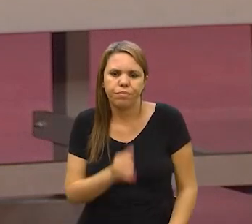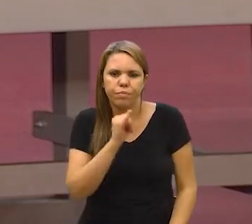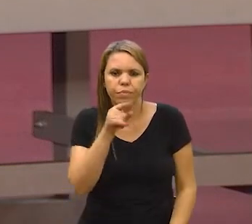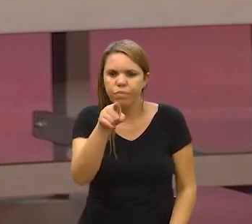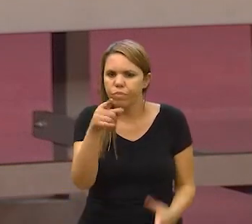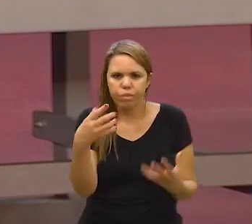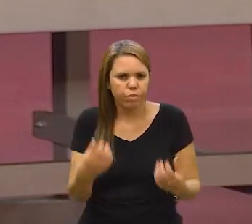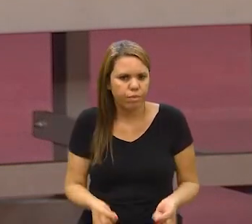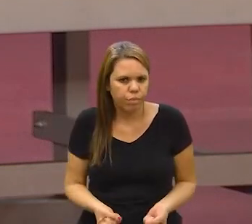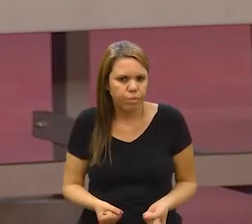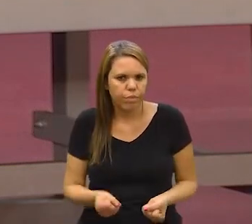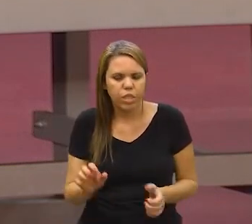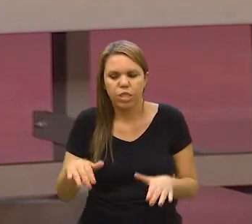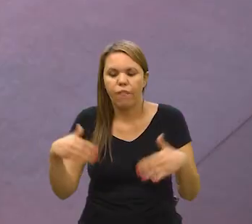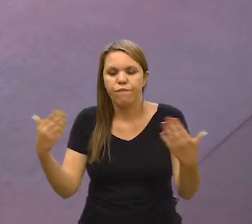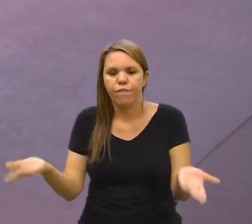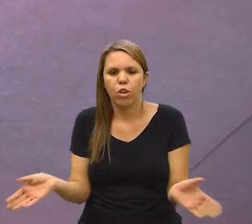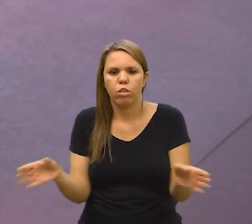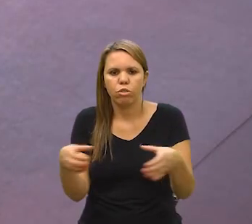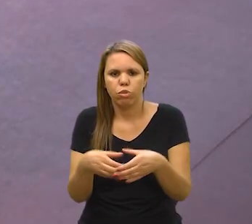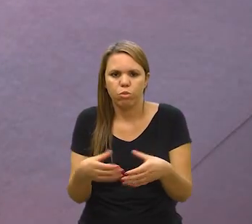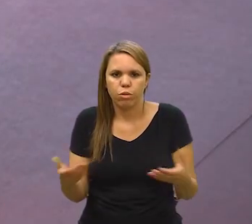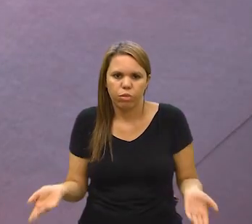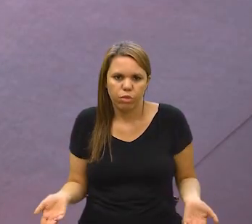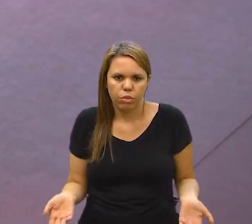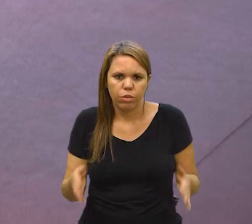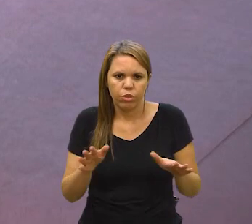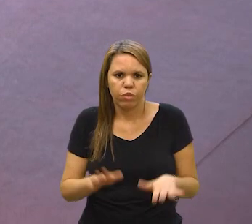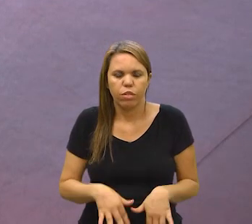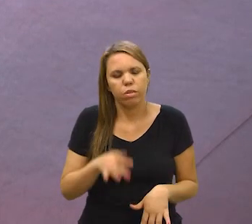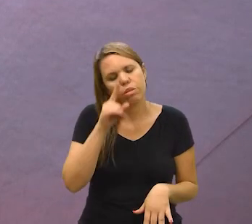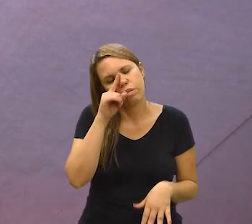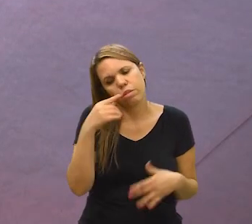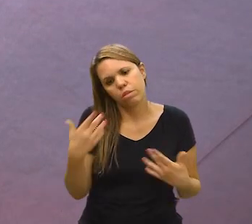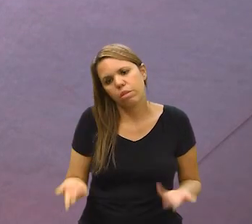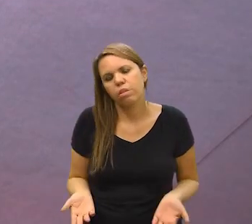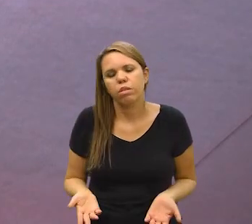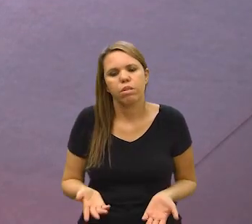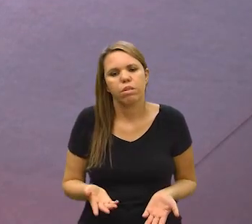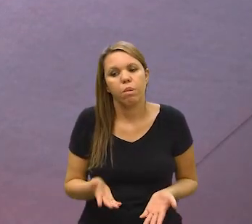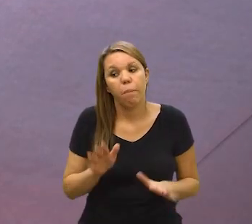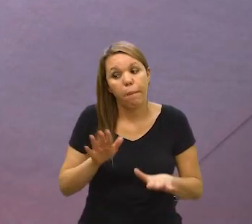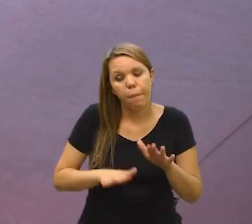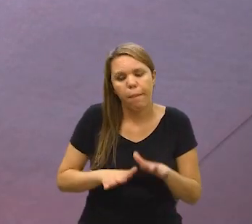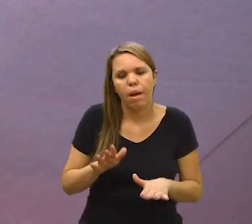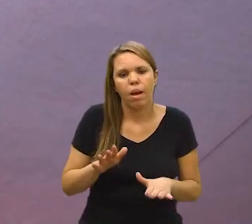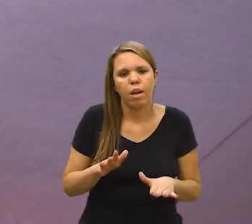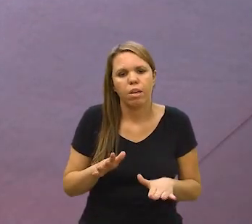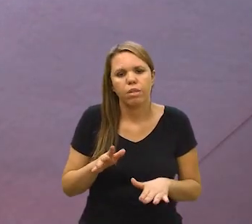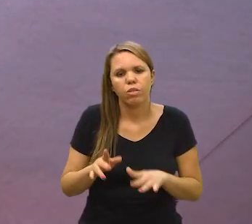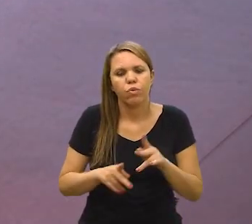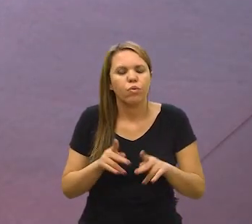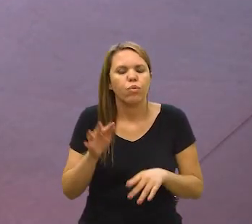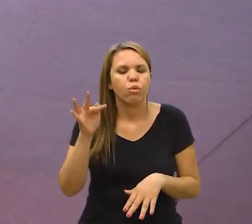não aceitou, você está fora da seleção e tudo mais, mas ficou aquele risco. Mas por coincidência do destino, no dia 19 de novembro, que é